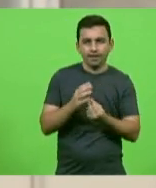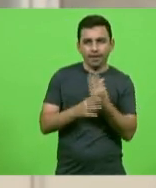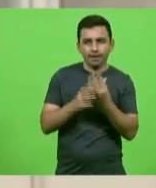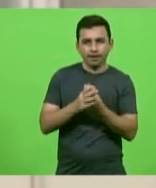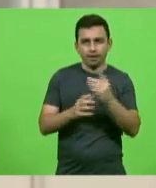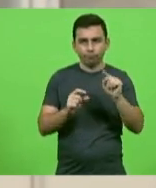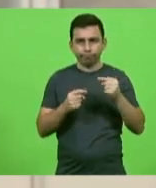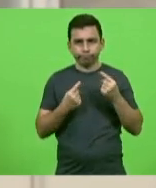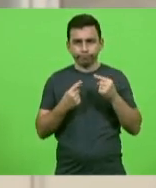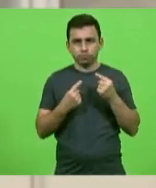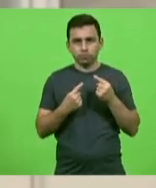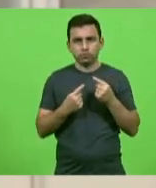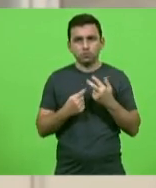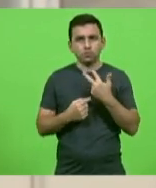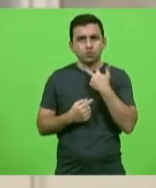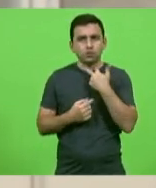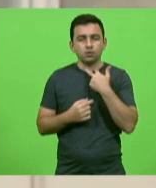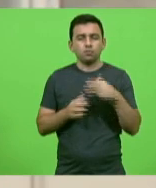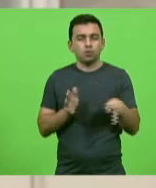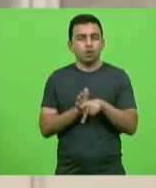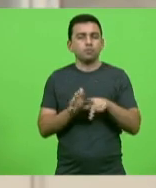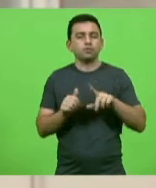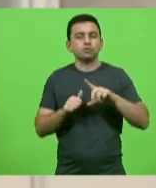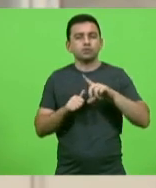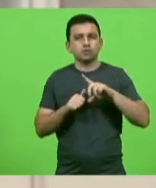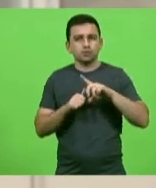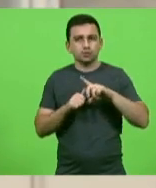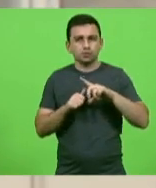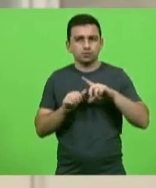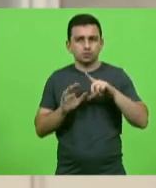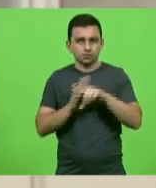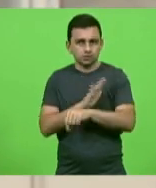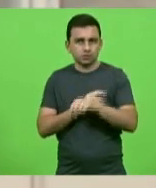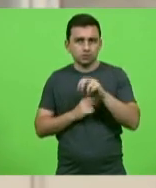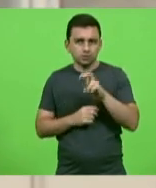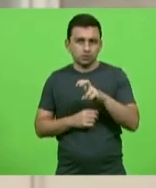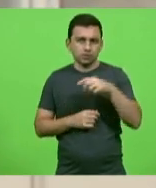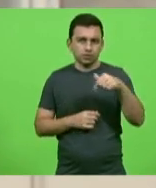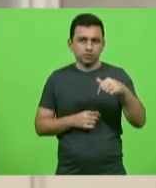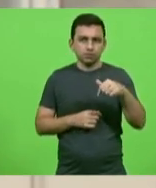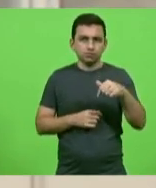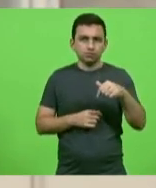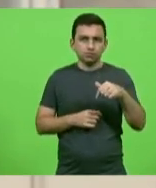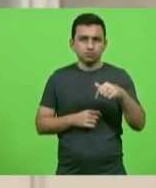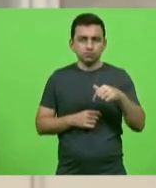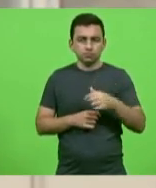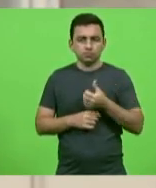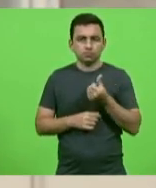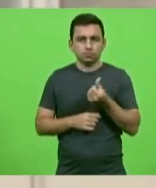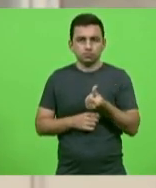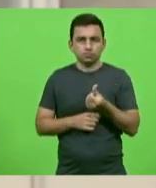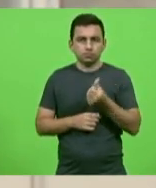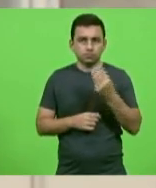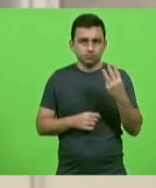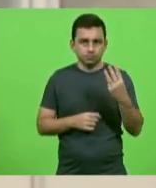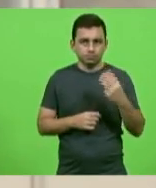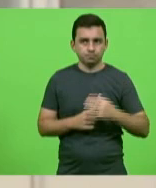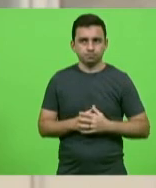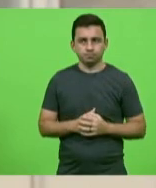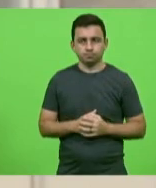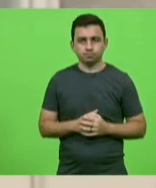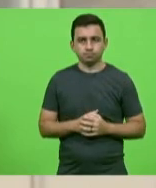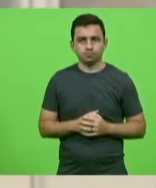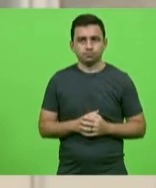previstos no artigo 5º incisos 57 e60 e63